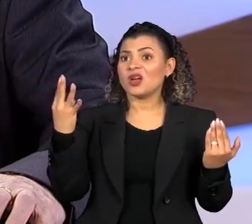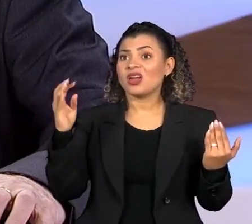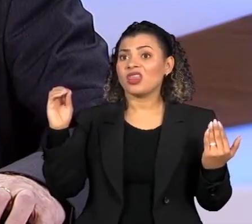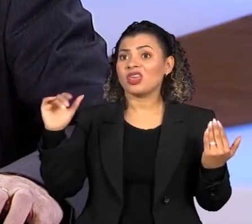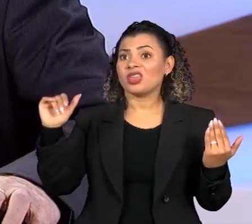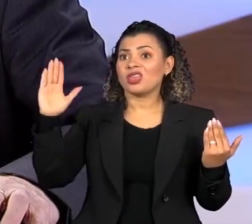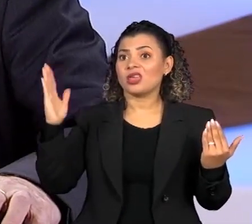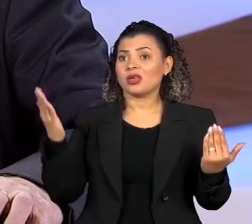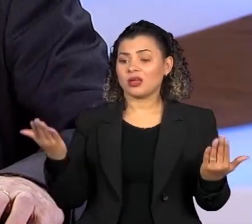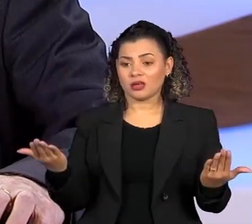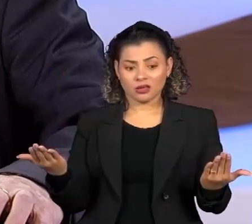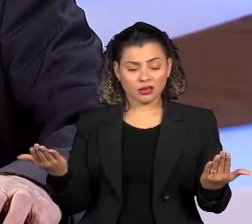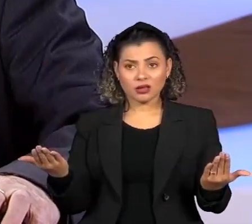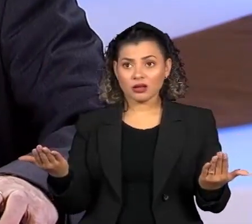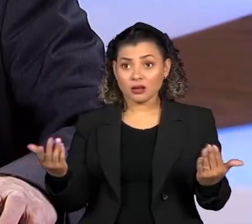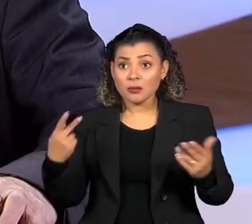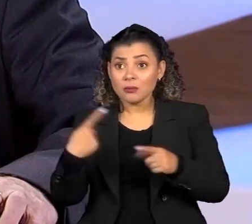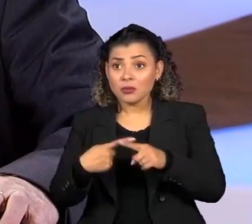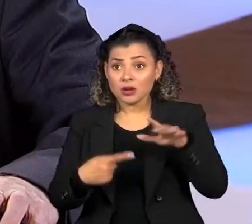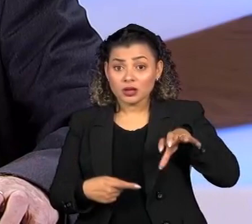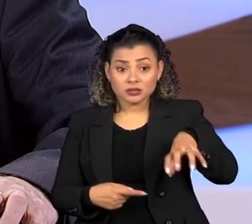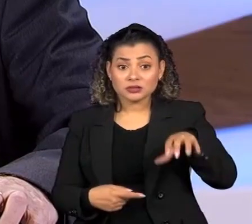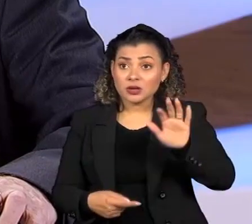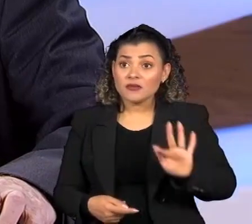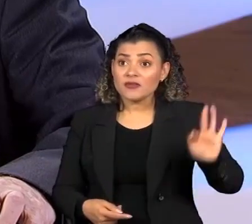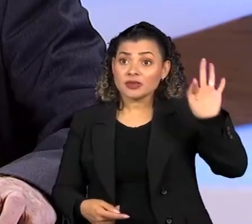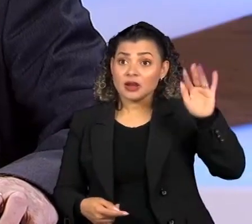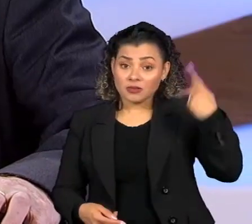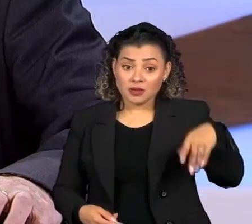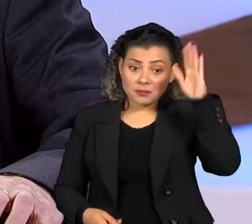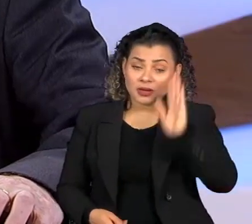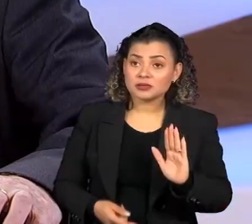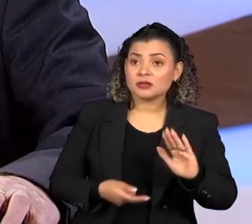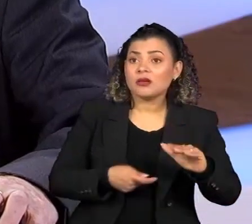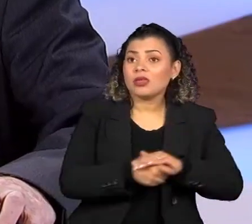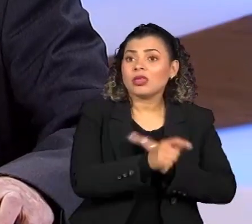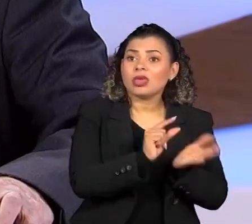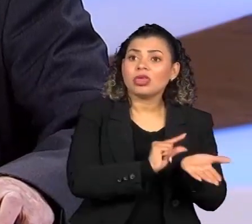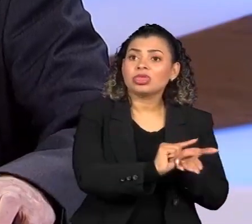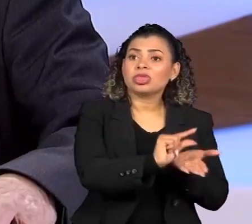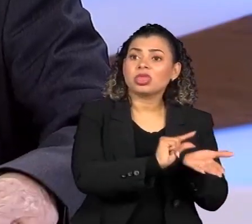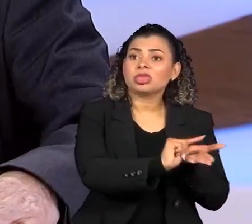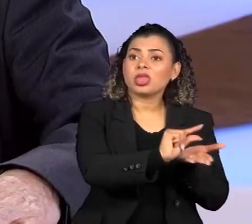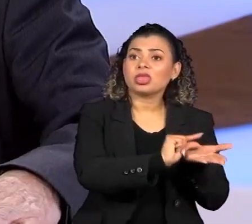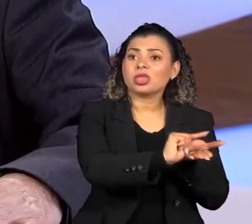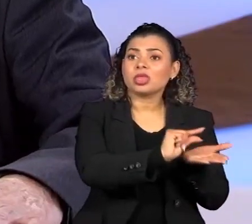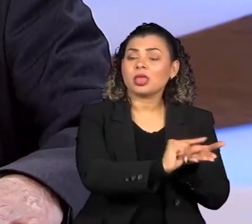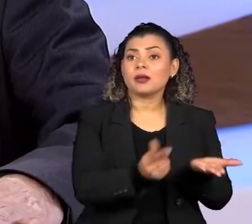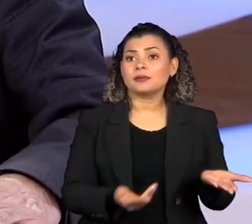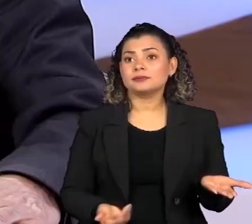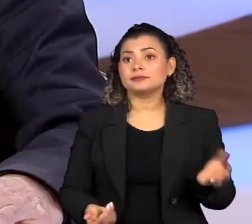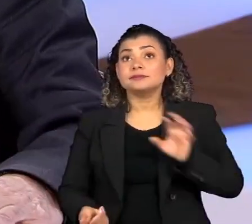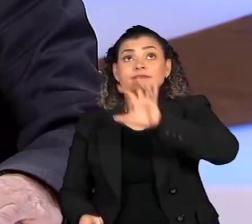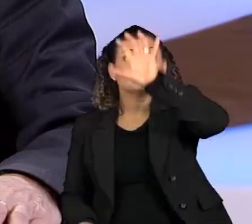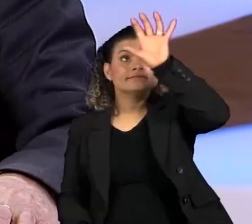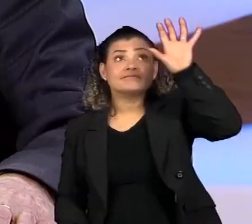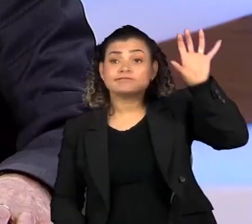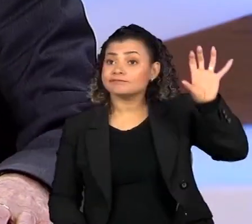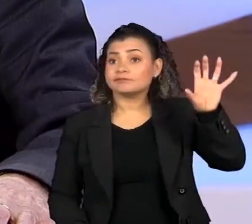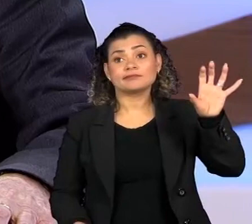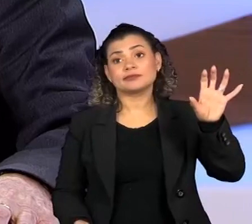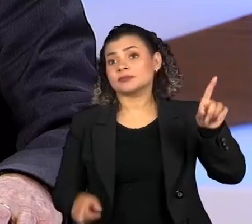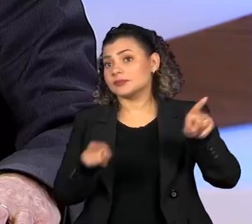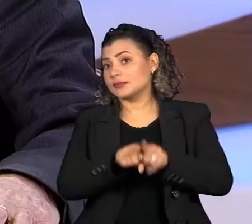Nacional porque as agências federais estão destruídas os outros estados também não